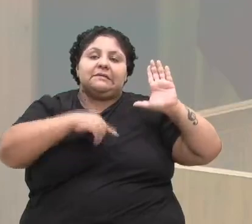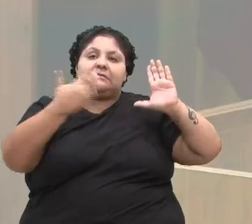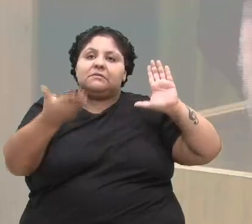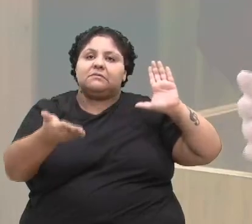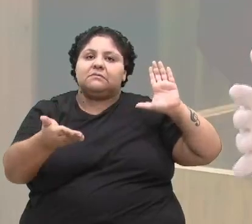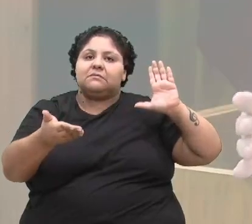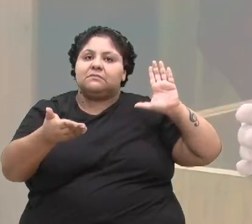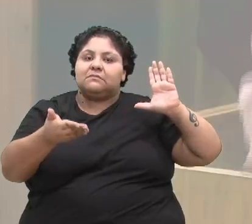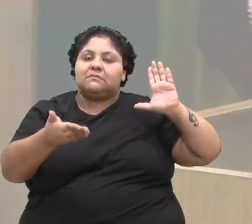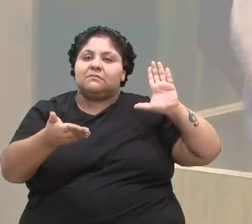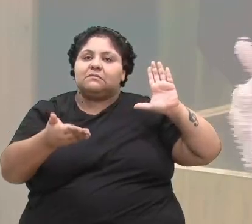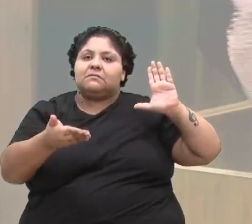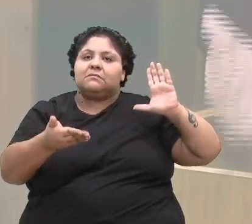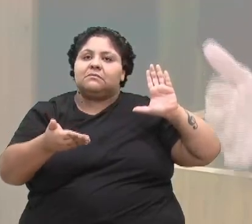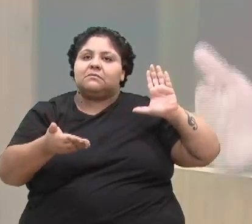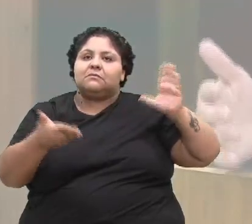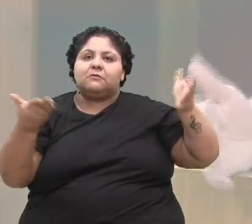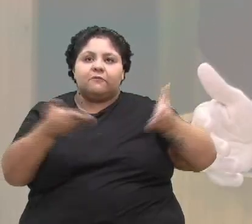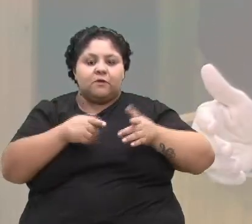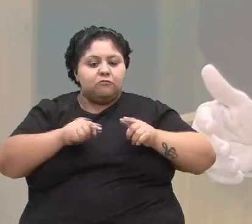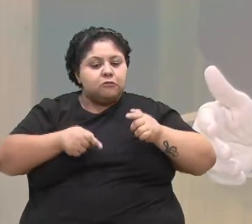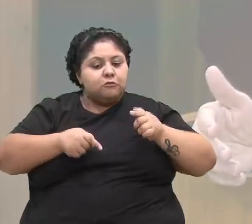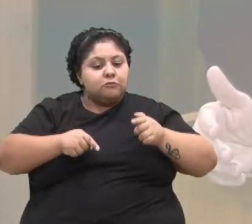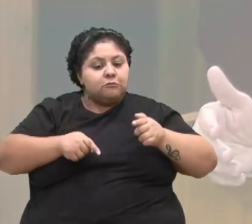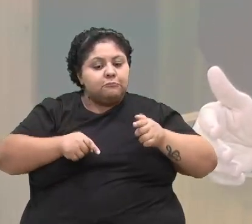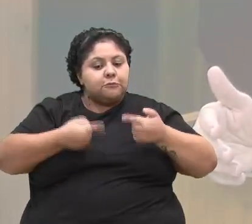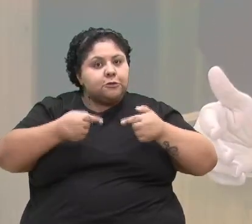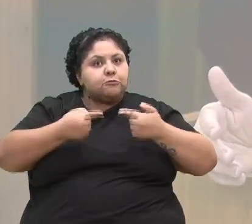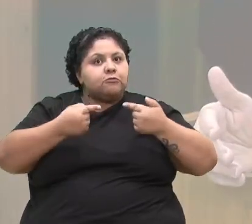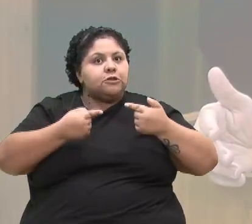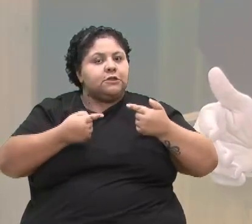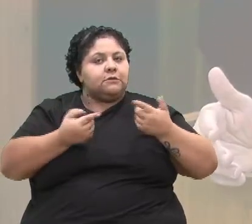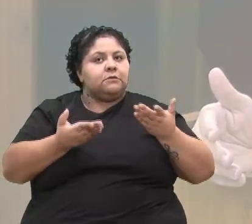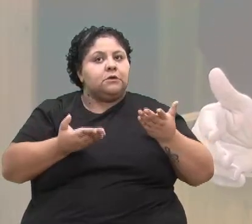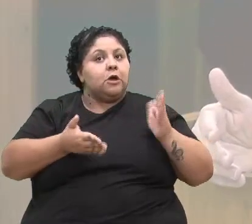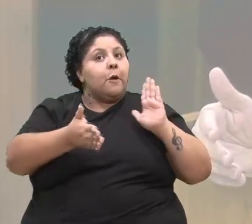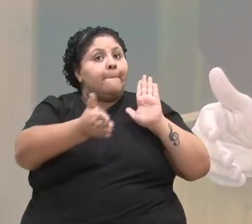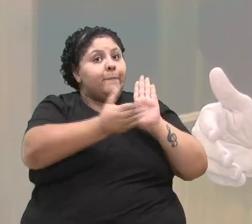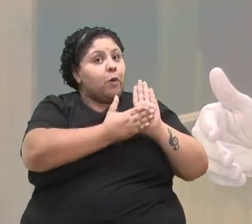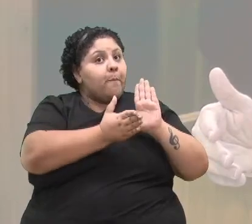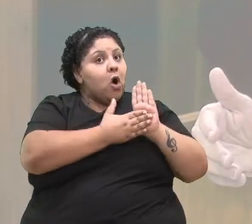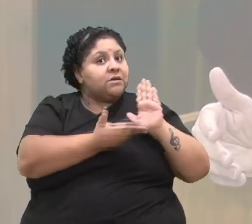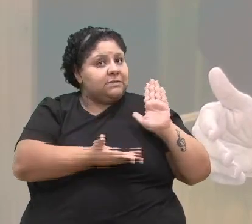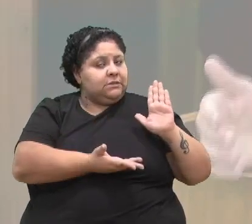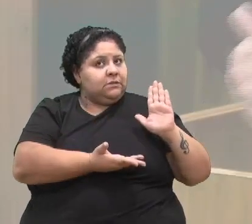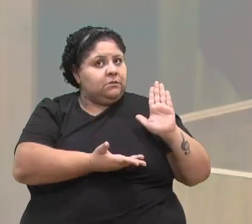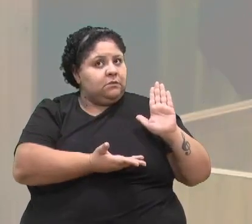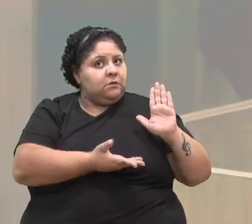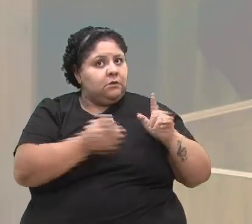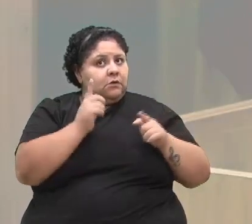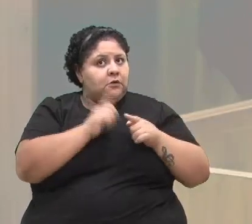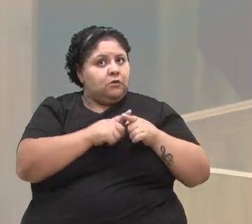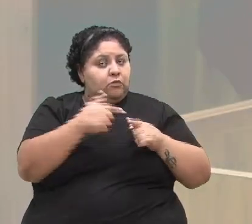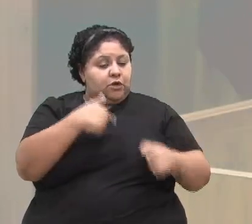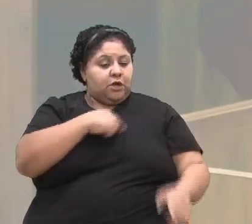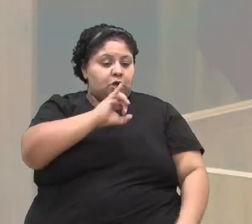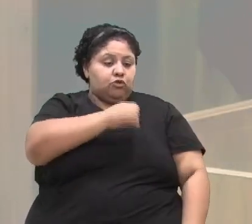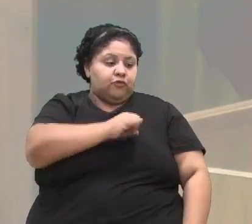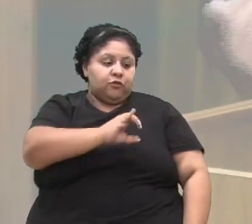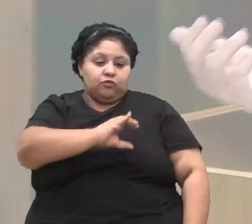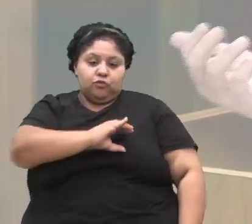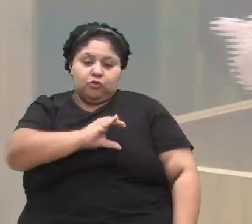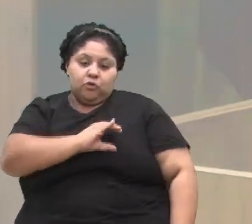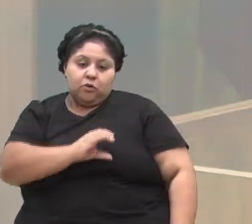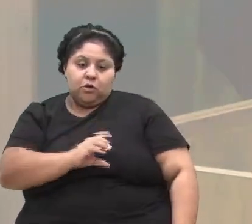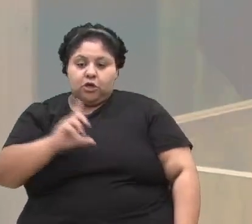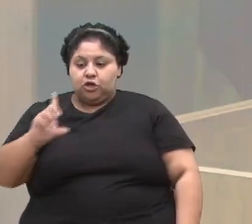as propostas? Vamos debater nessa casa, senhores e senhoras, propostas. Porque se eu sou do Juventude ou do Caxias, se eu sou